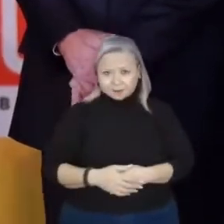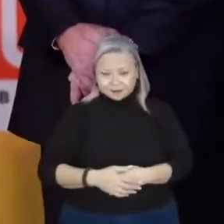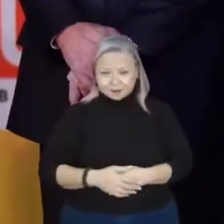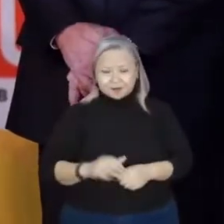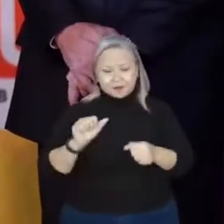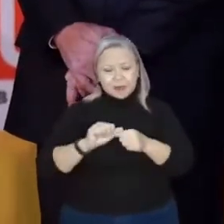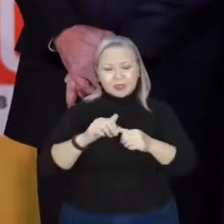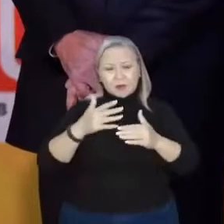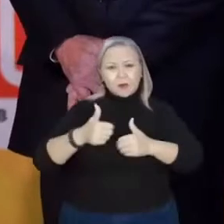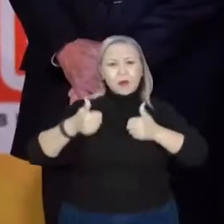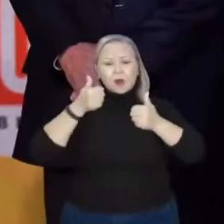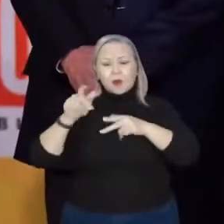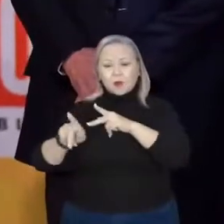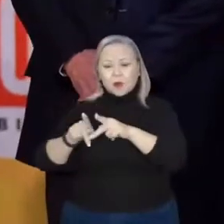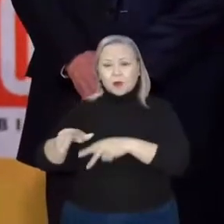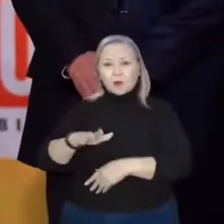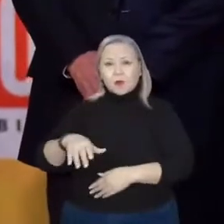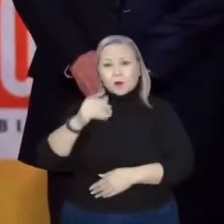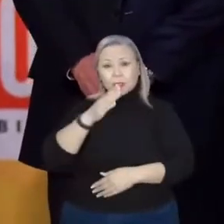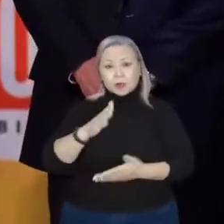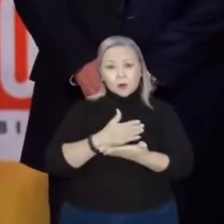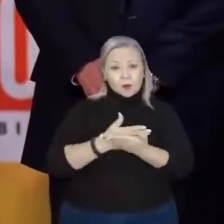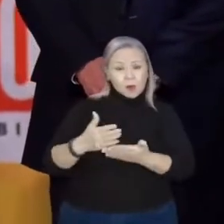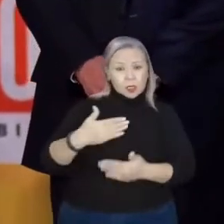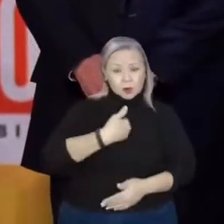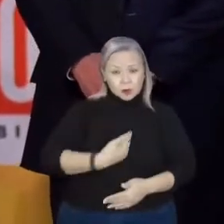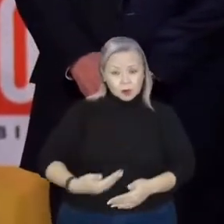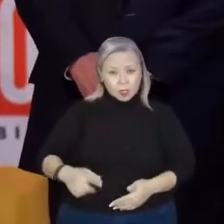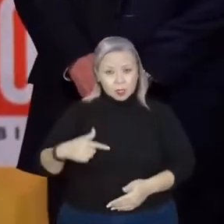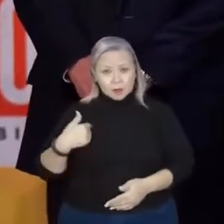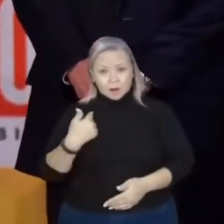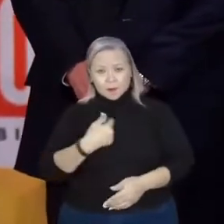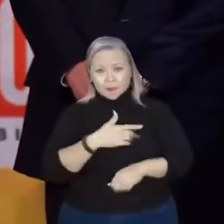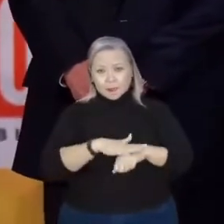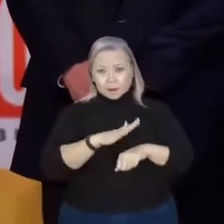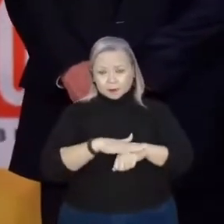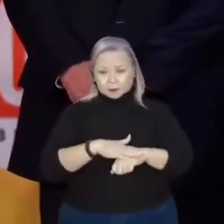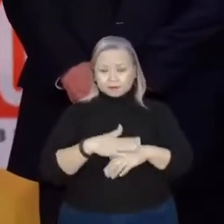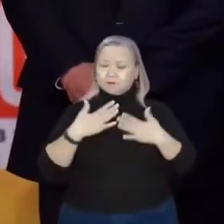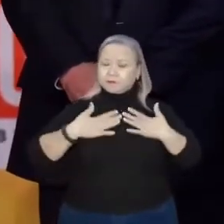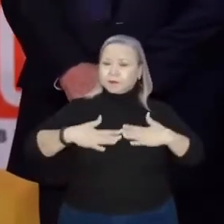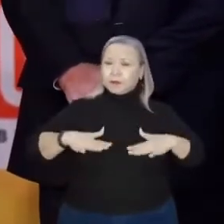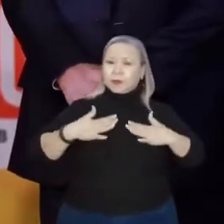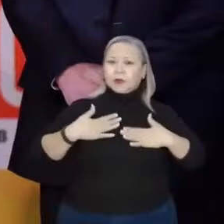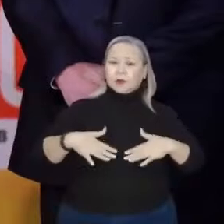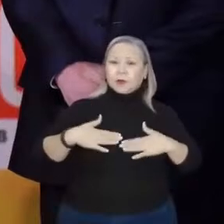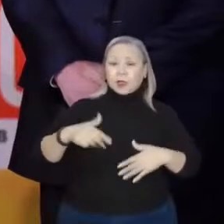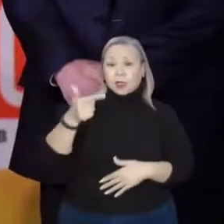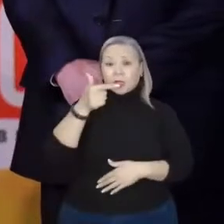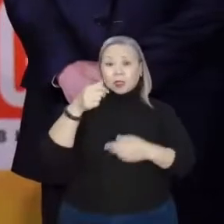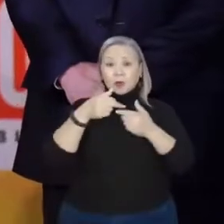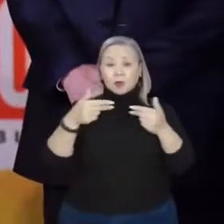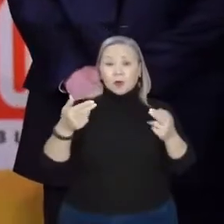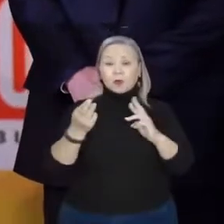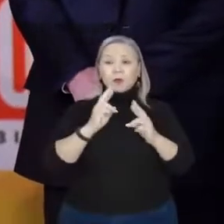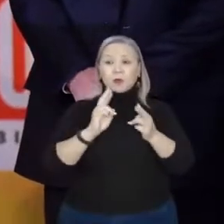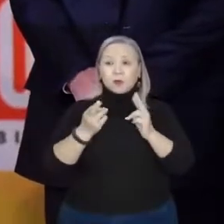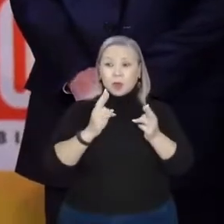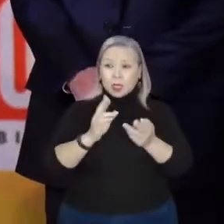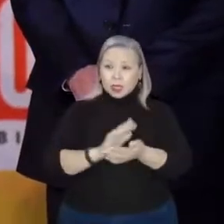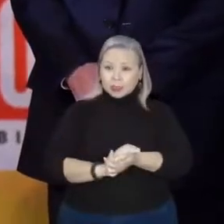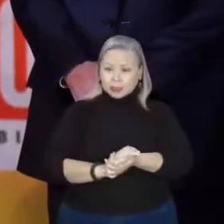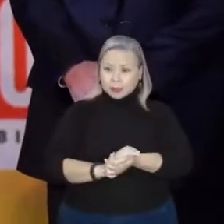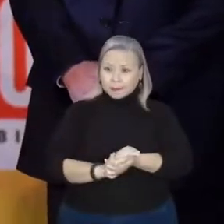brasileiro no começo do nosso governo. Eu estou muito tranquilo. A segunda coisa é com relação ao